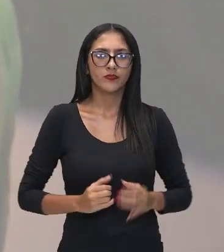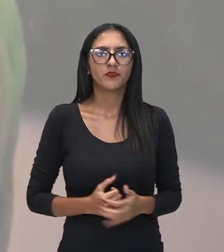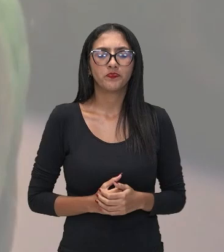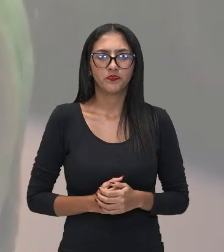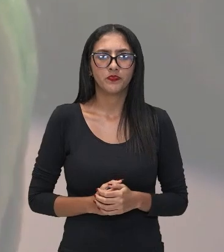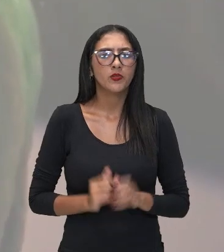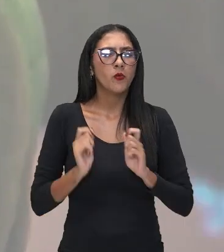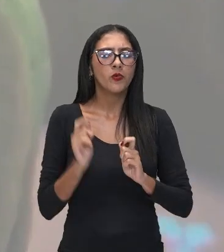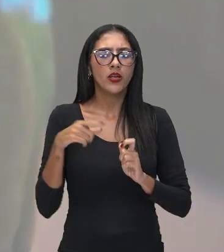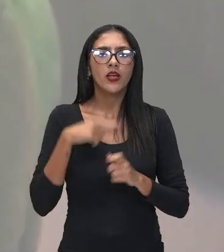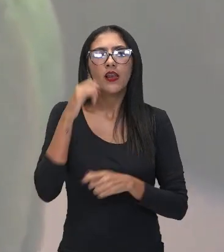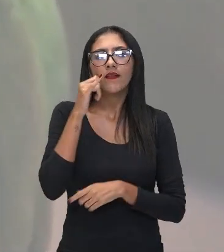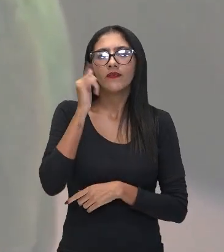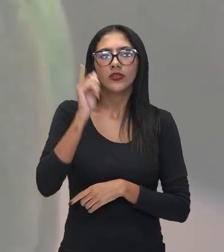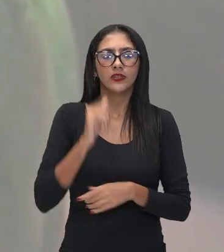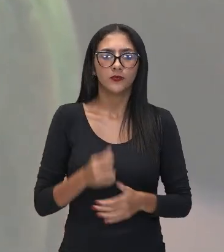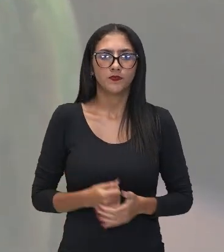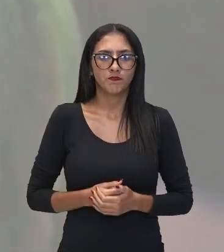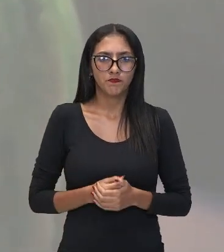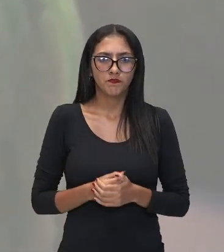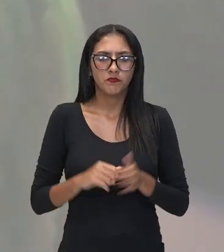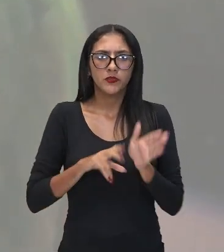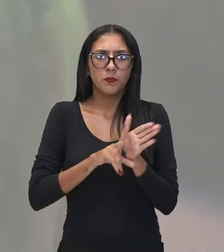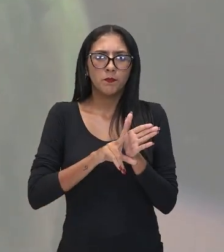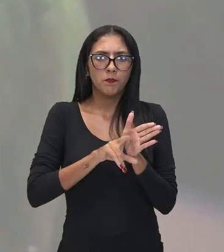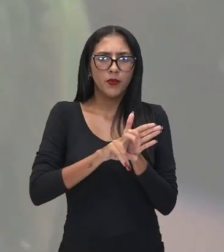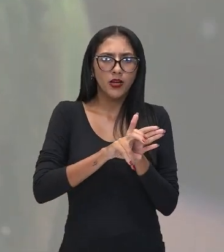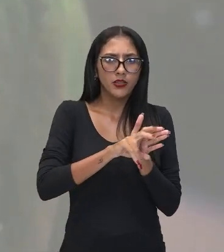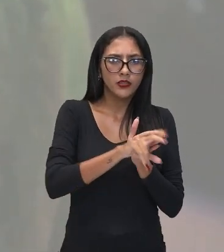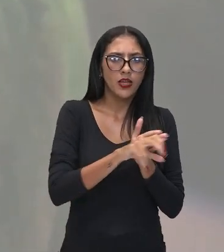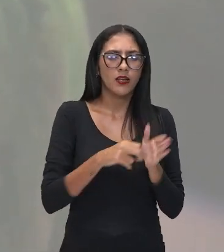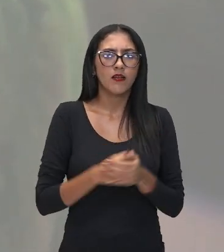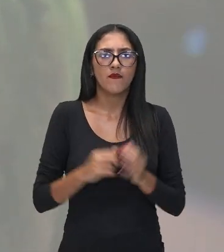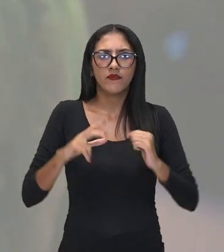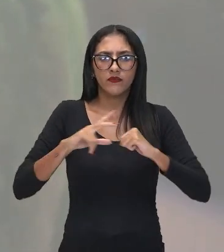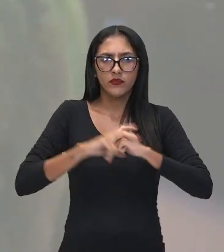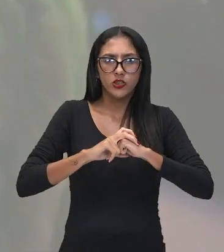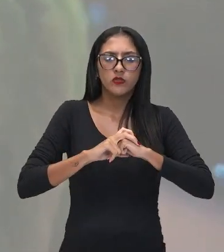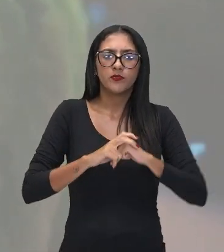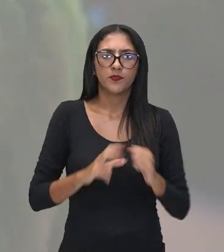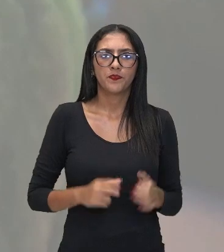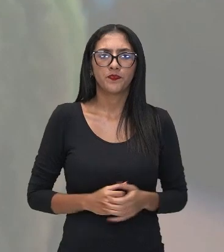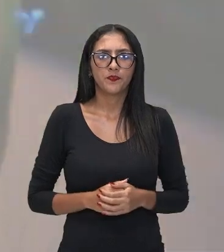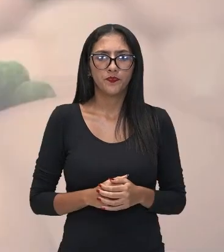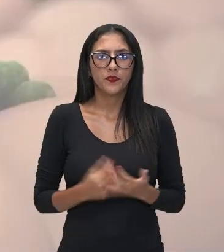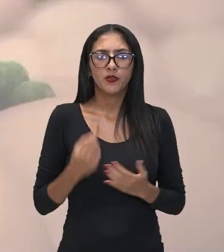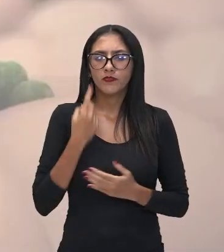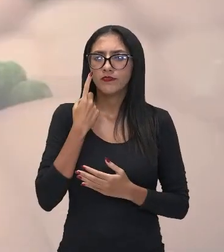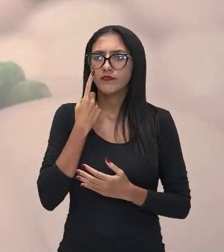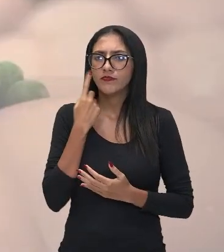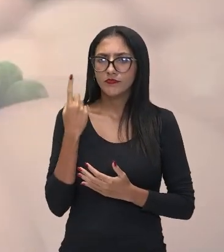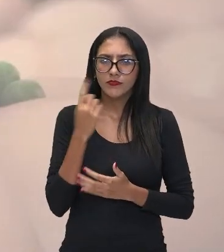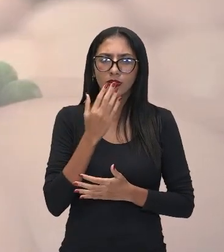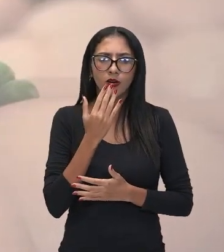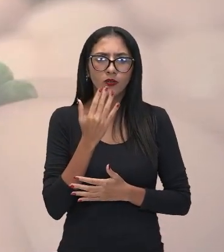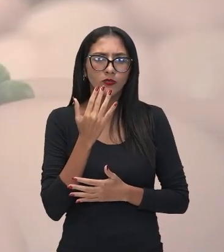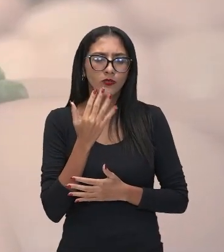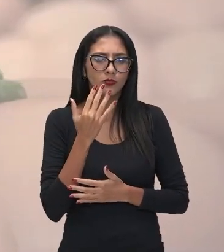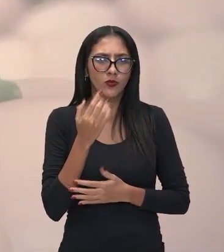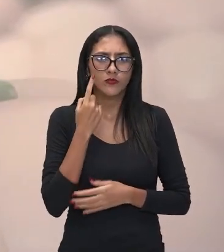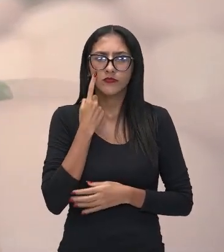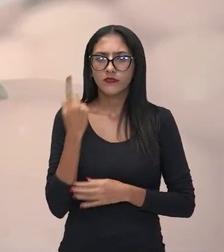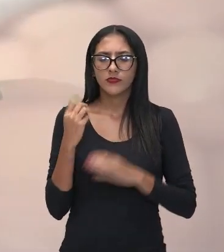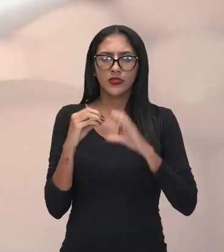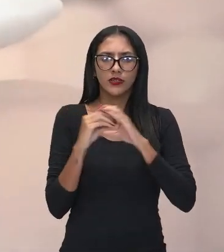né? Quem são? As bactérias, os vírus, são representados aí até por